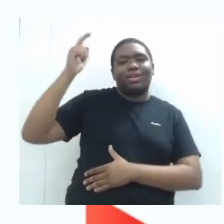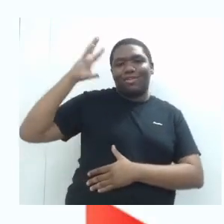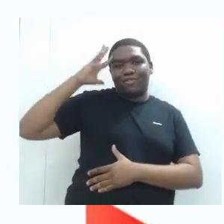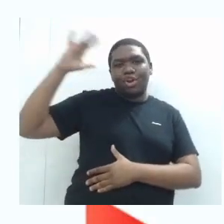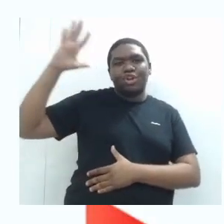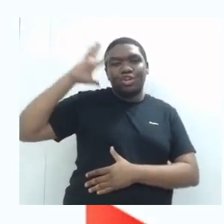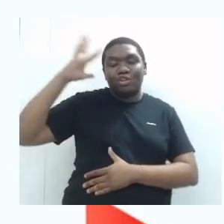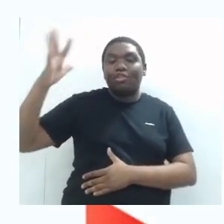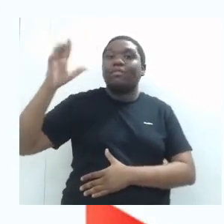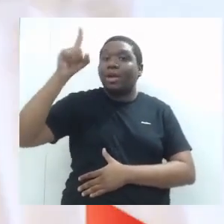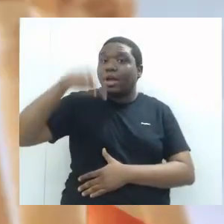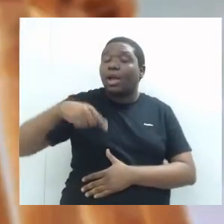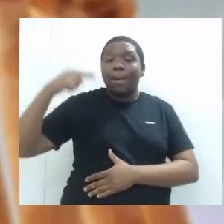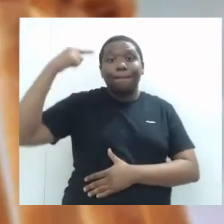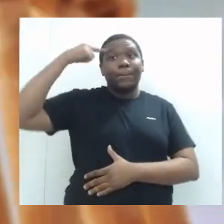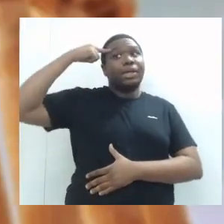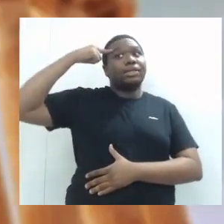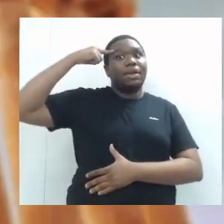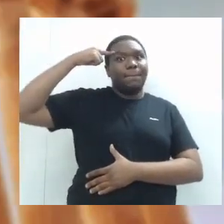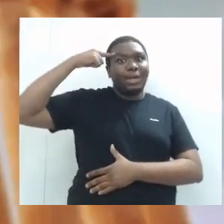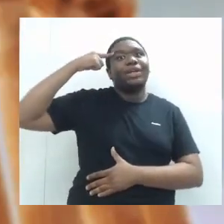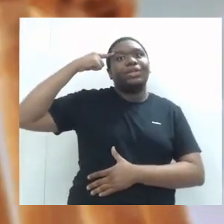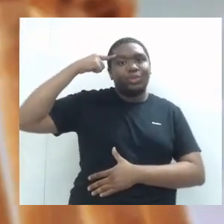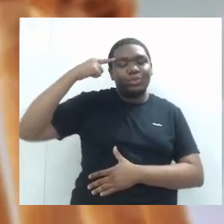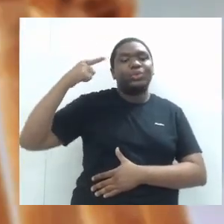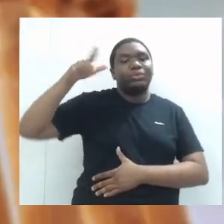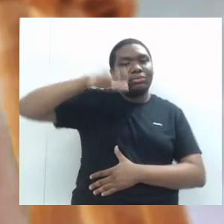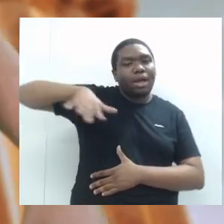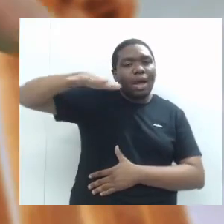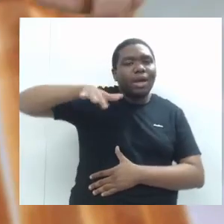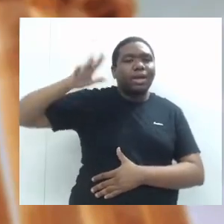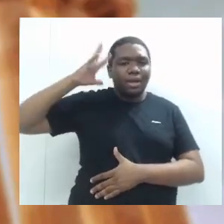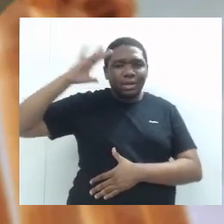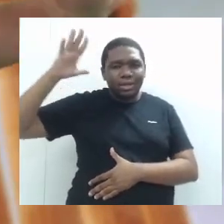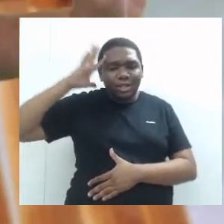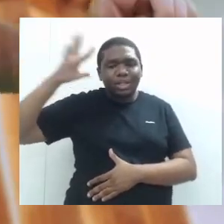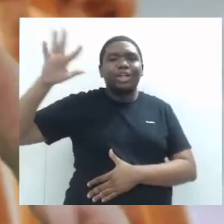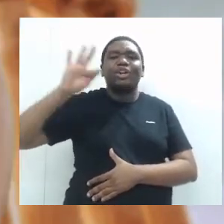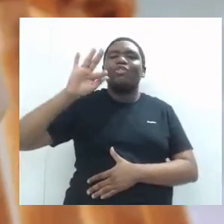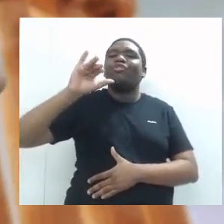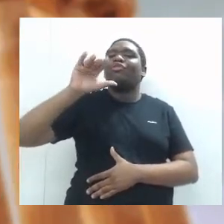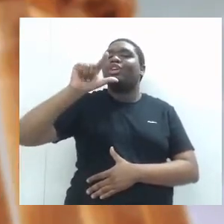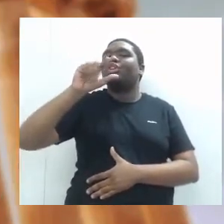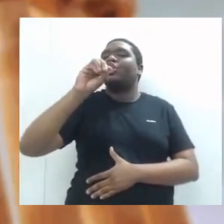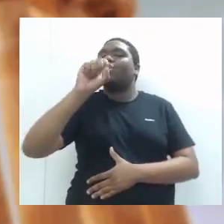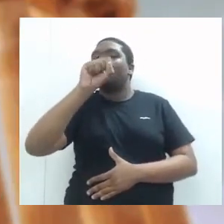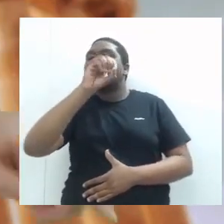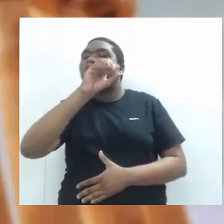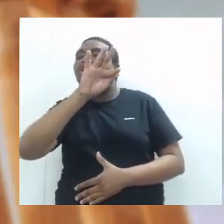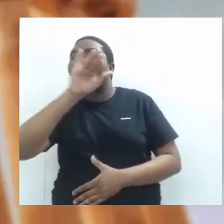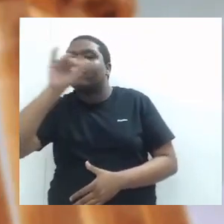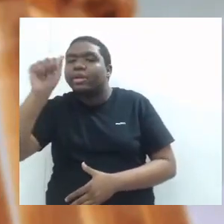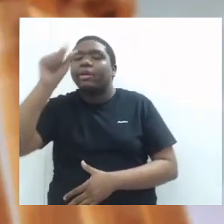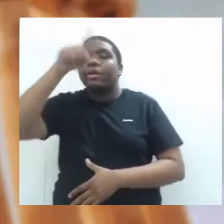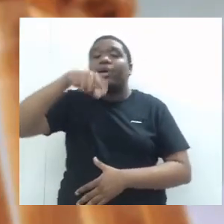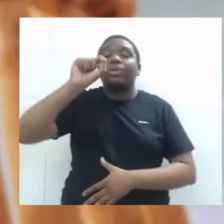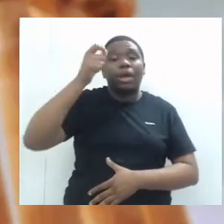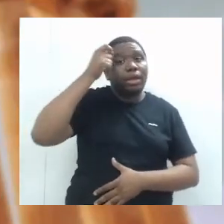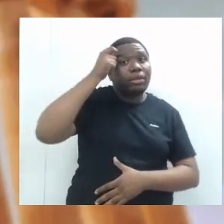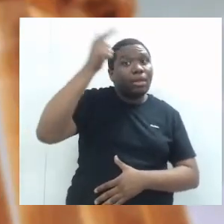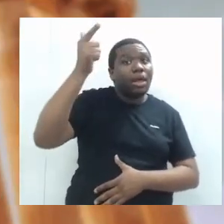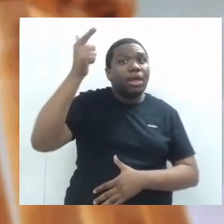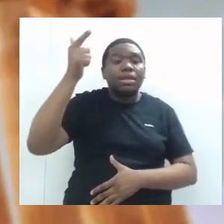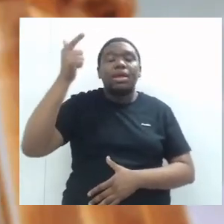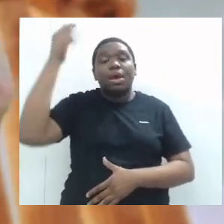é uma corrente de teor filosófico e busca o quê? A questão das ideias e o espírito humano, o